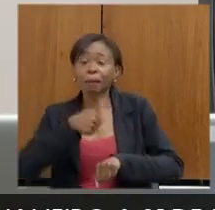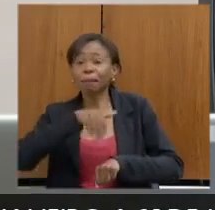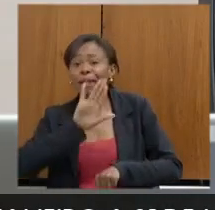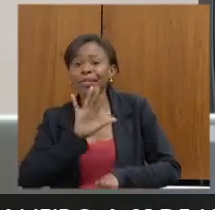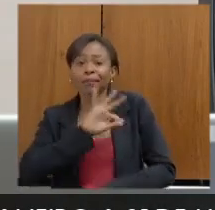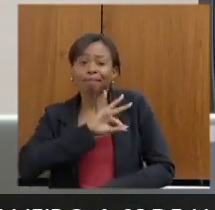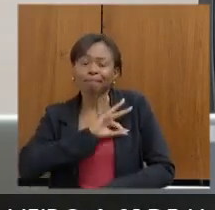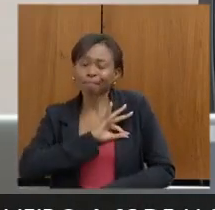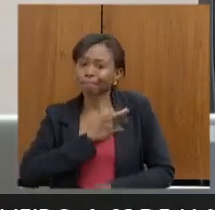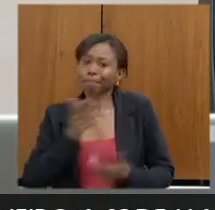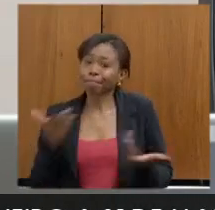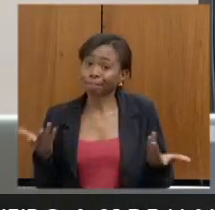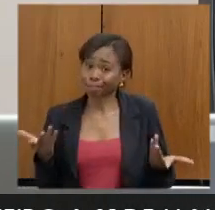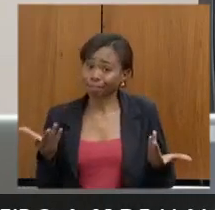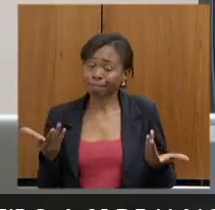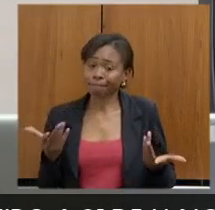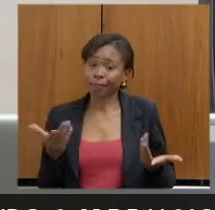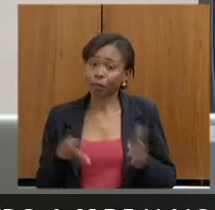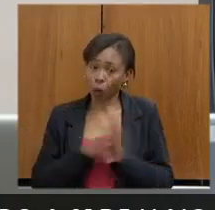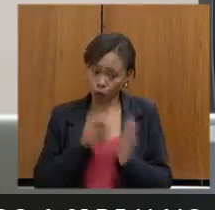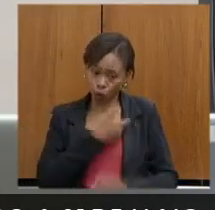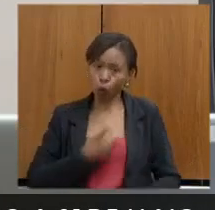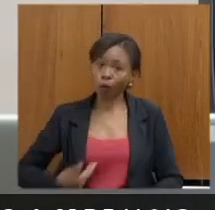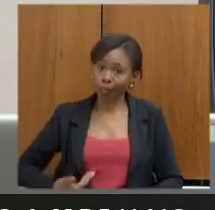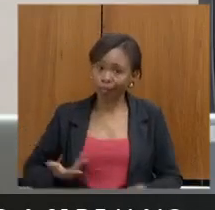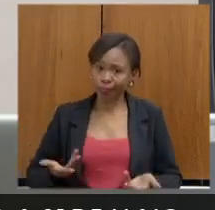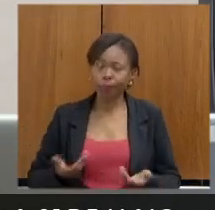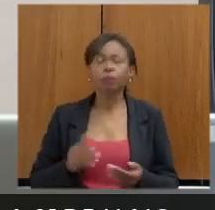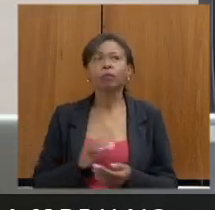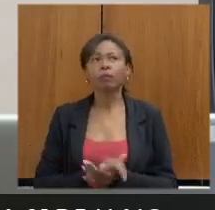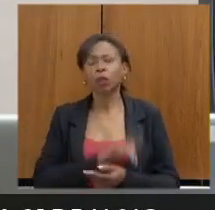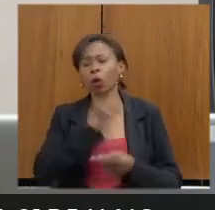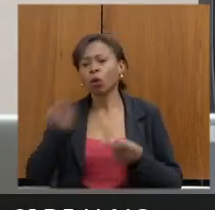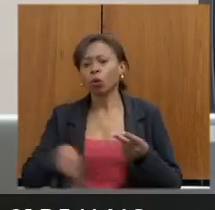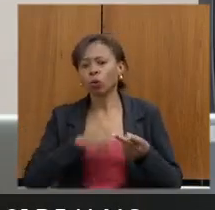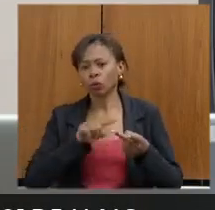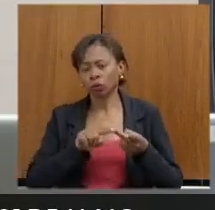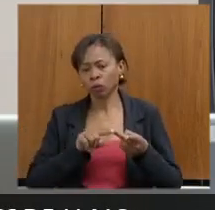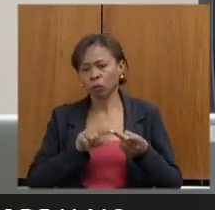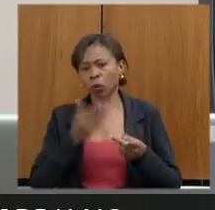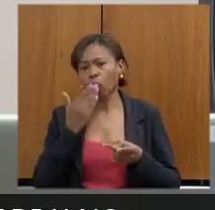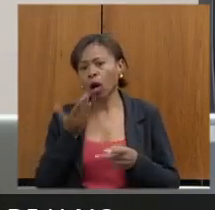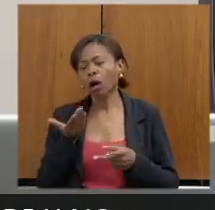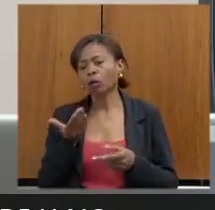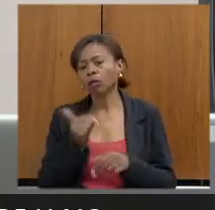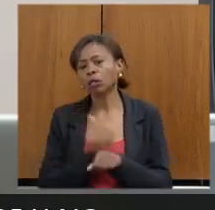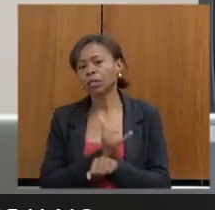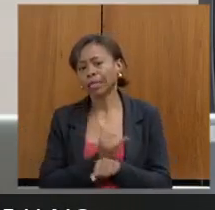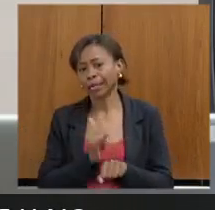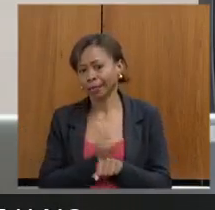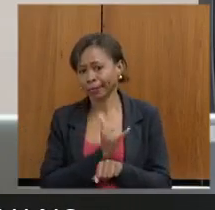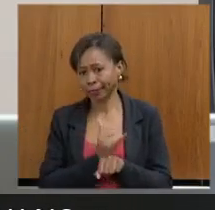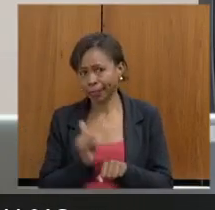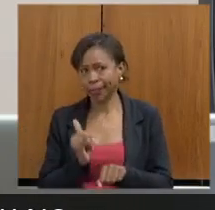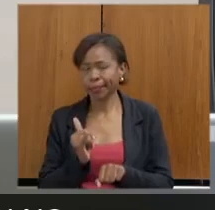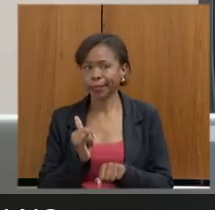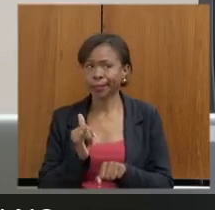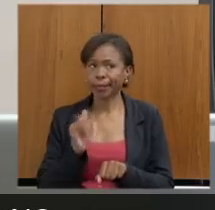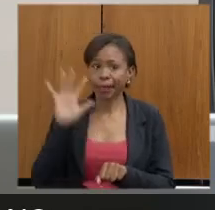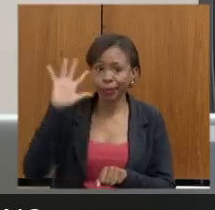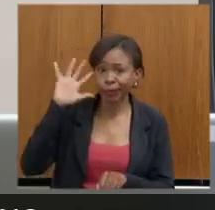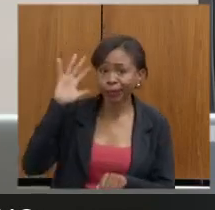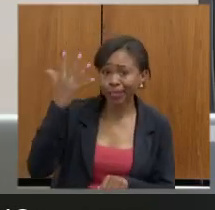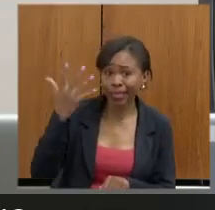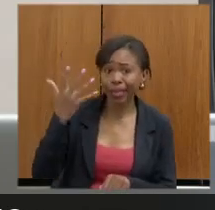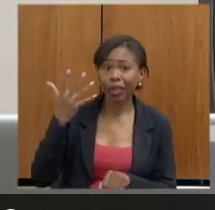então é a Segunda quais as medidas adotadas para Veres as condições de trabalho na pmg